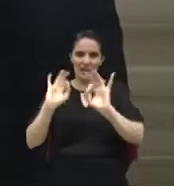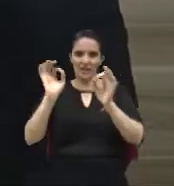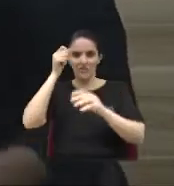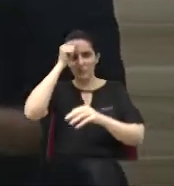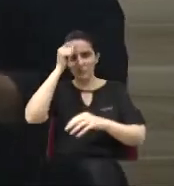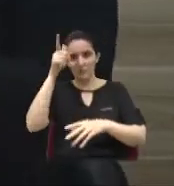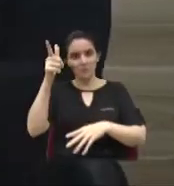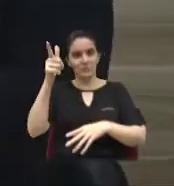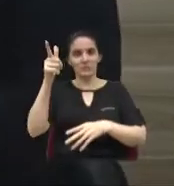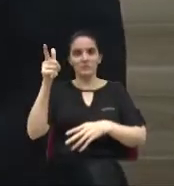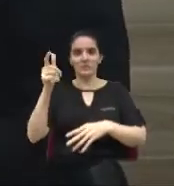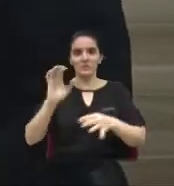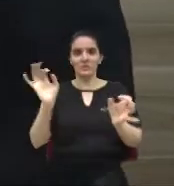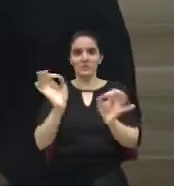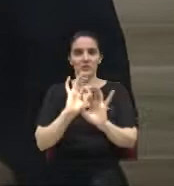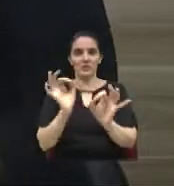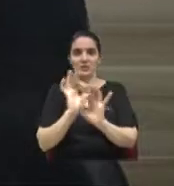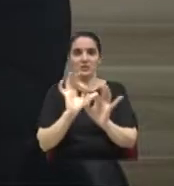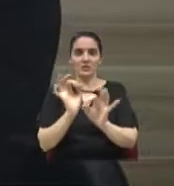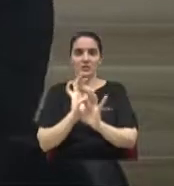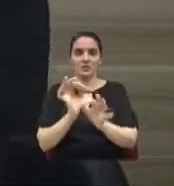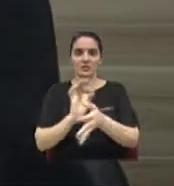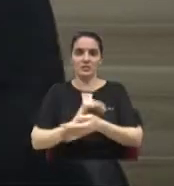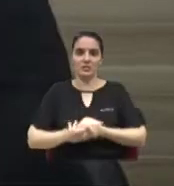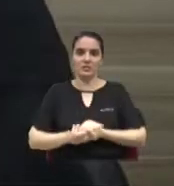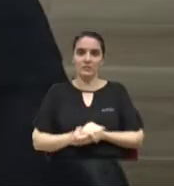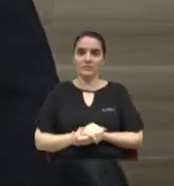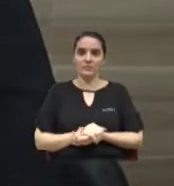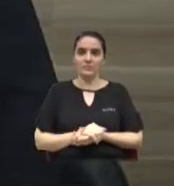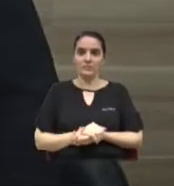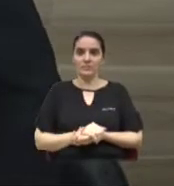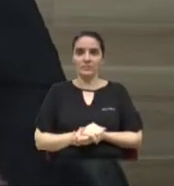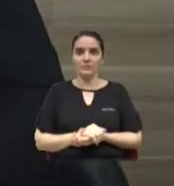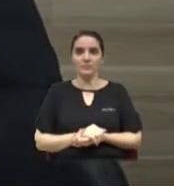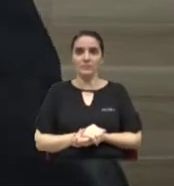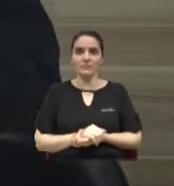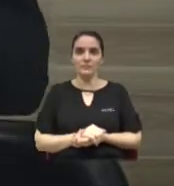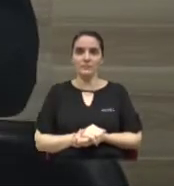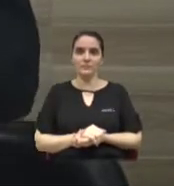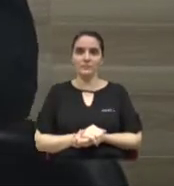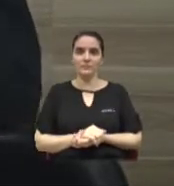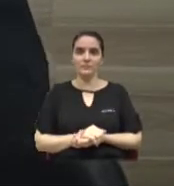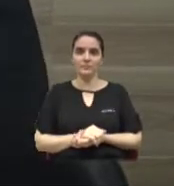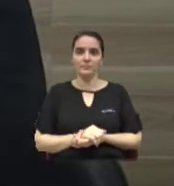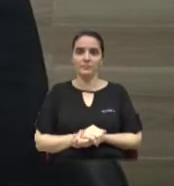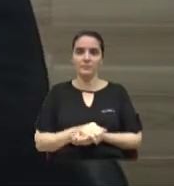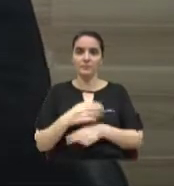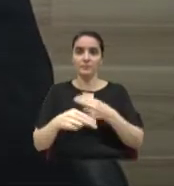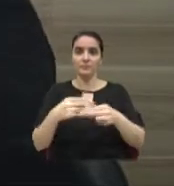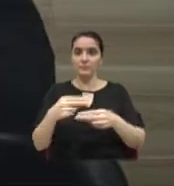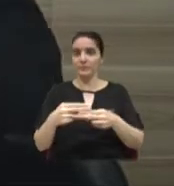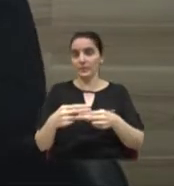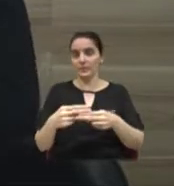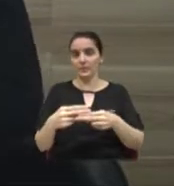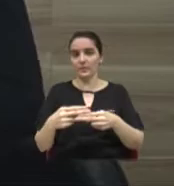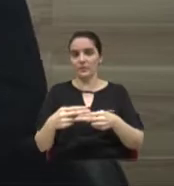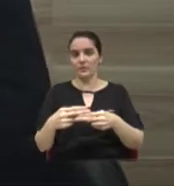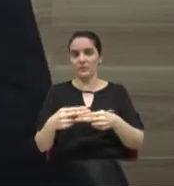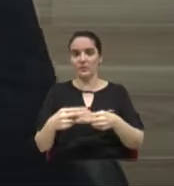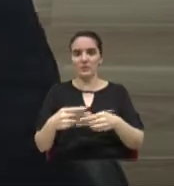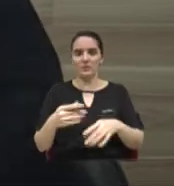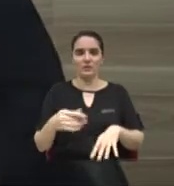música, outras coisas que um jovem, um adulto poderiam ter, que não seja simplesmente o álcool e a